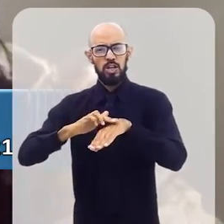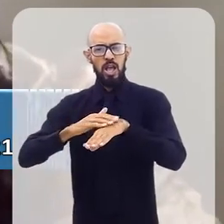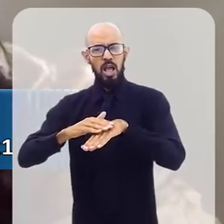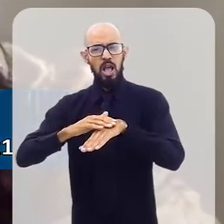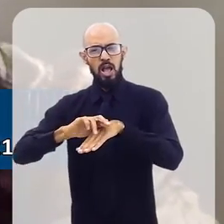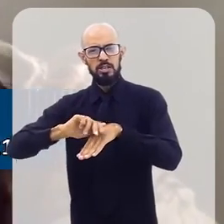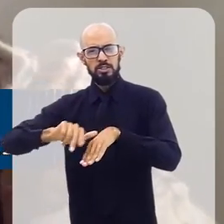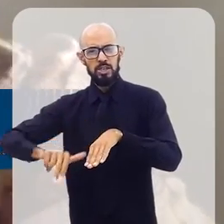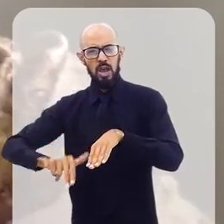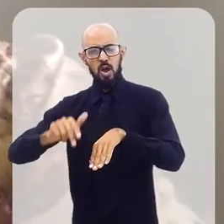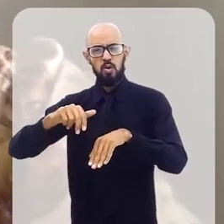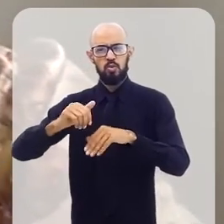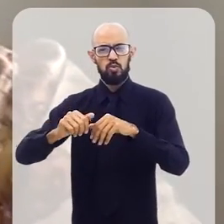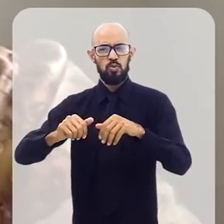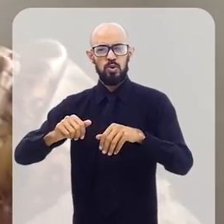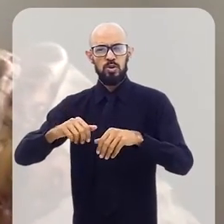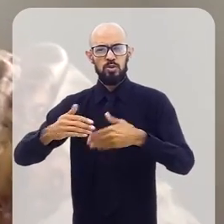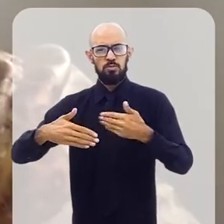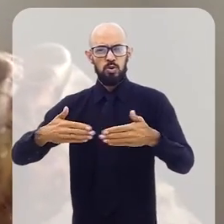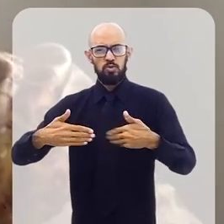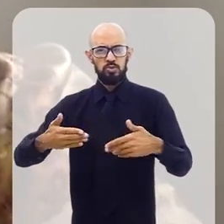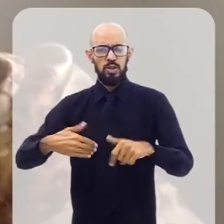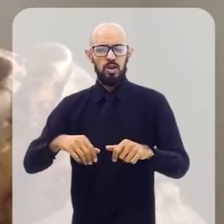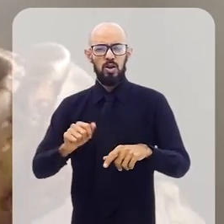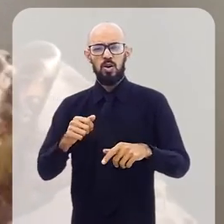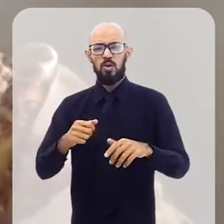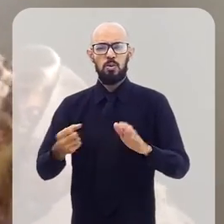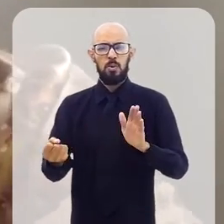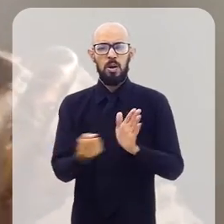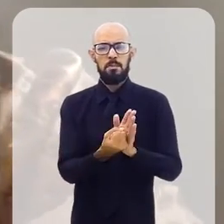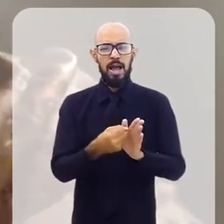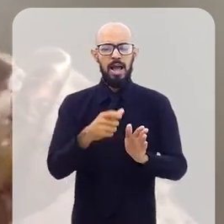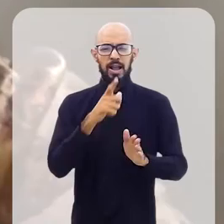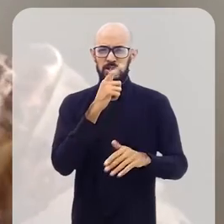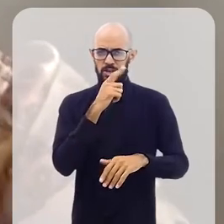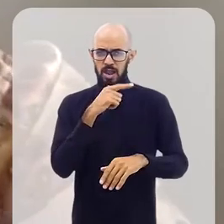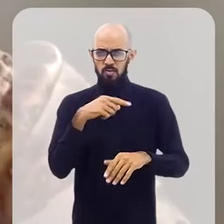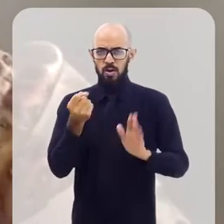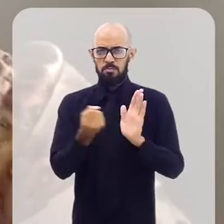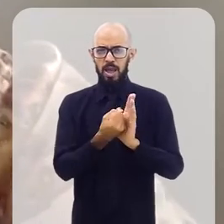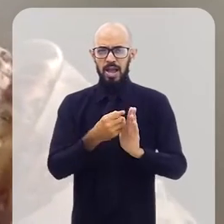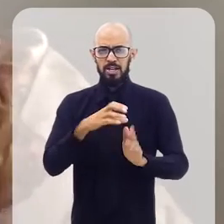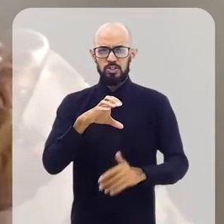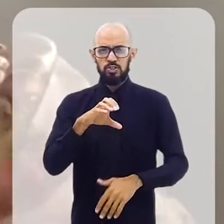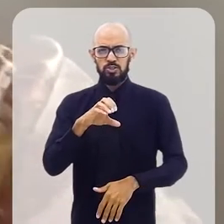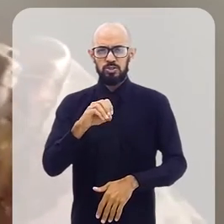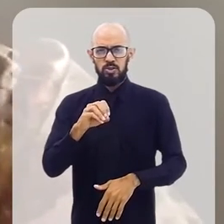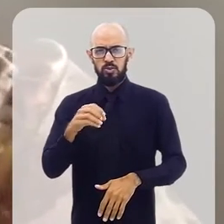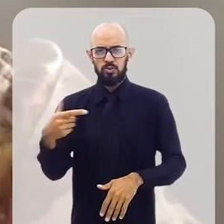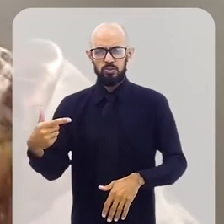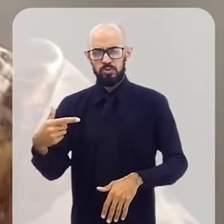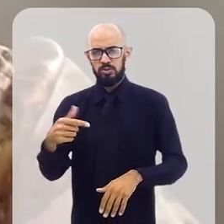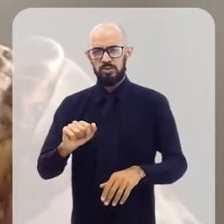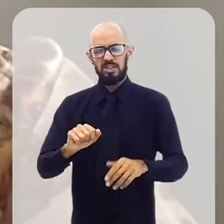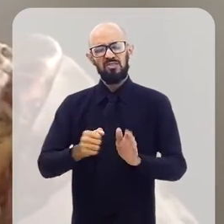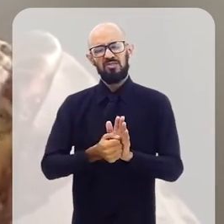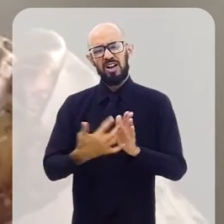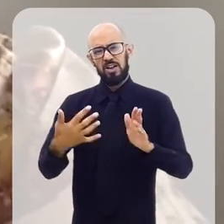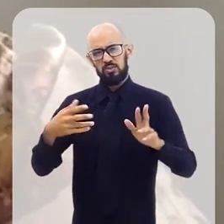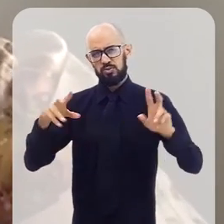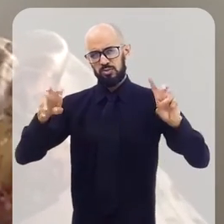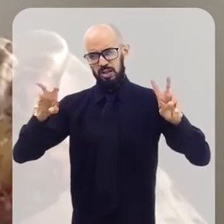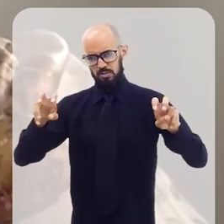igualdade de gênero, superprodução, resíduos, pegada hídrica, pegada de carbono, enfim, são muitos temas,